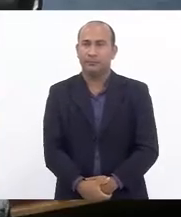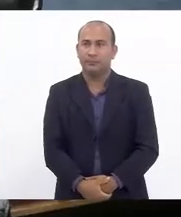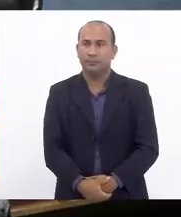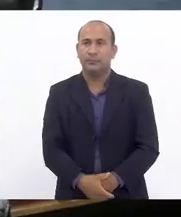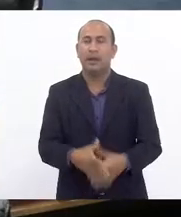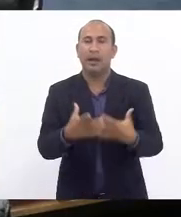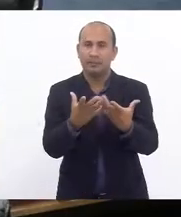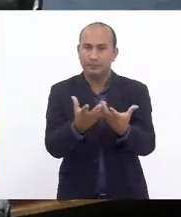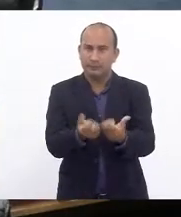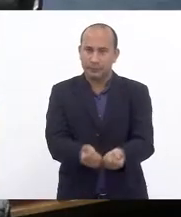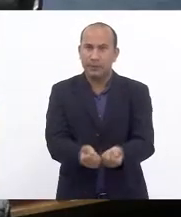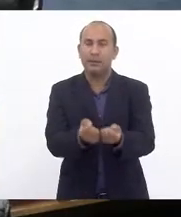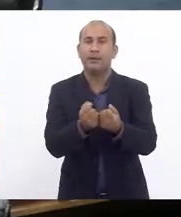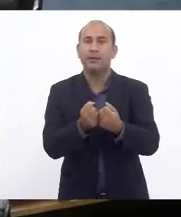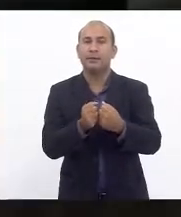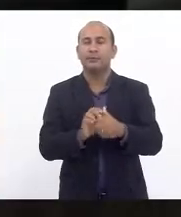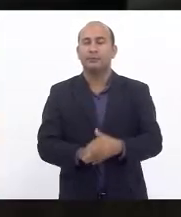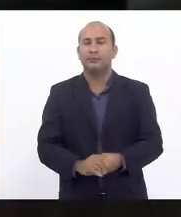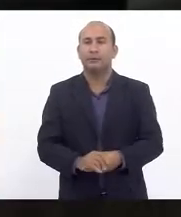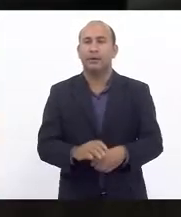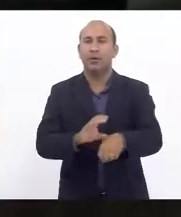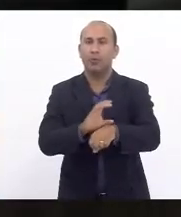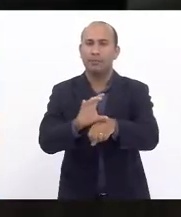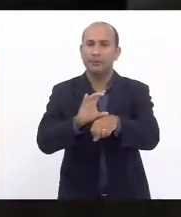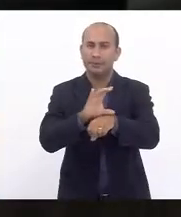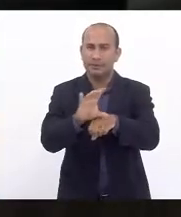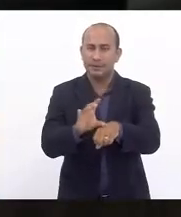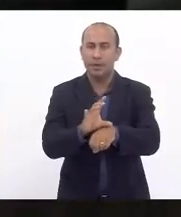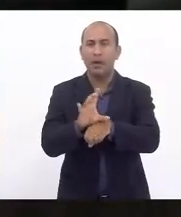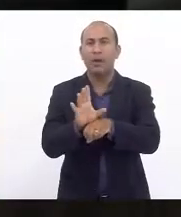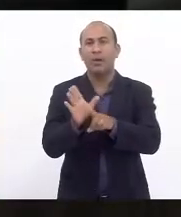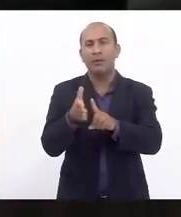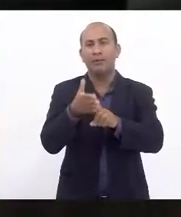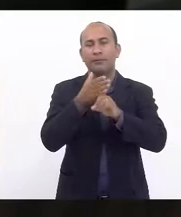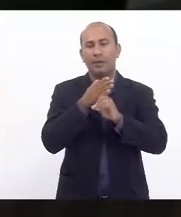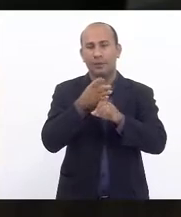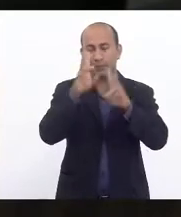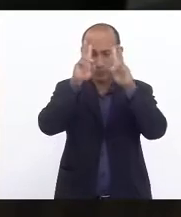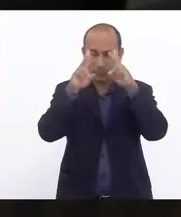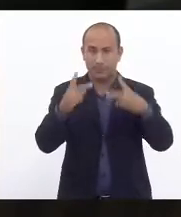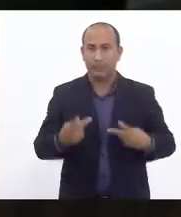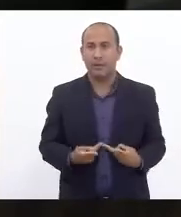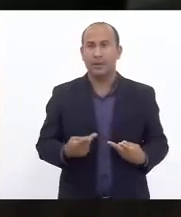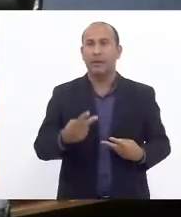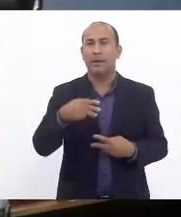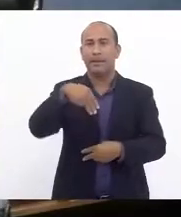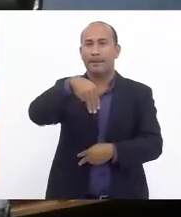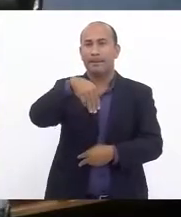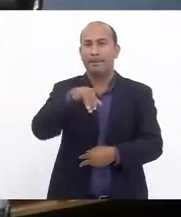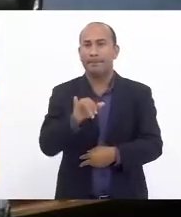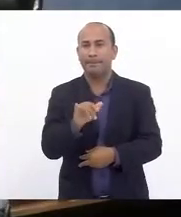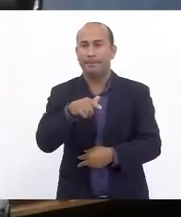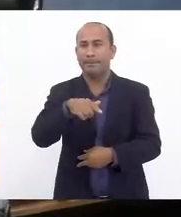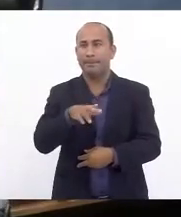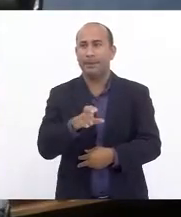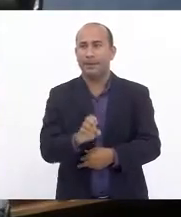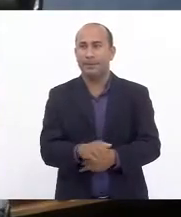Parecer é favorável, presidente. Pela Comissão de Defesa dos Direitos Humanos, deputado Carlos Mink. Opa, eu voto